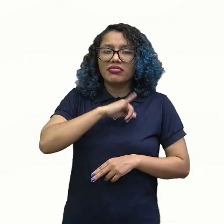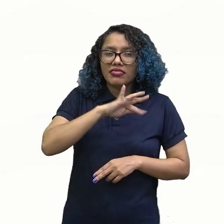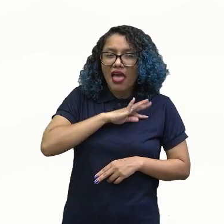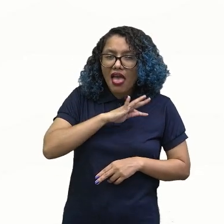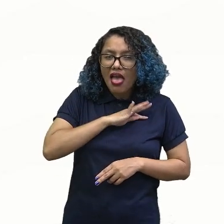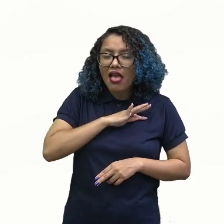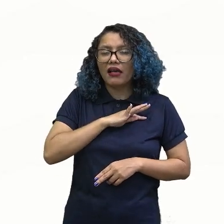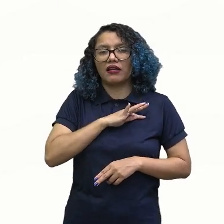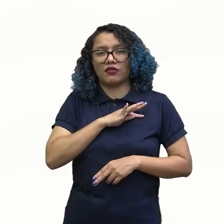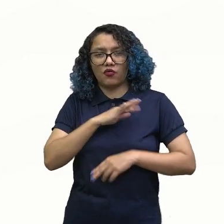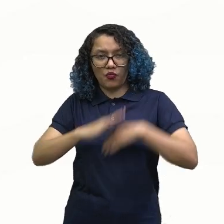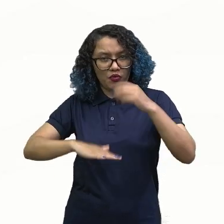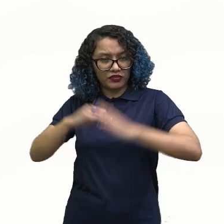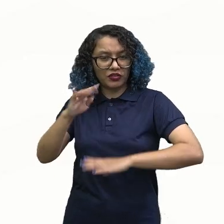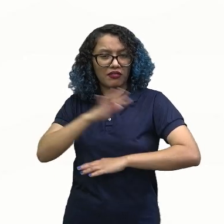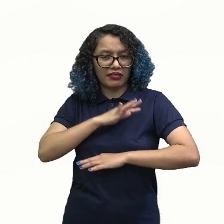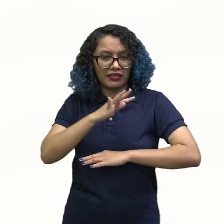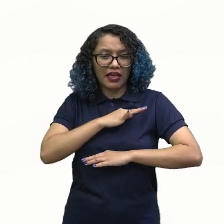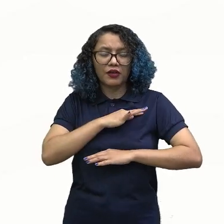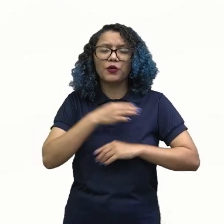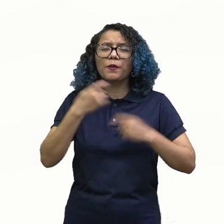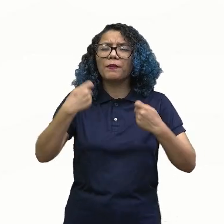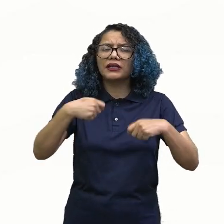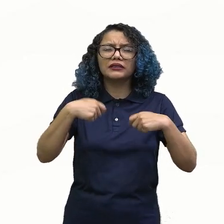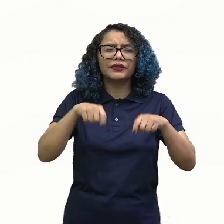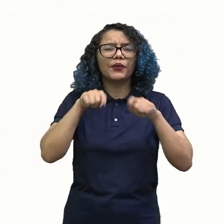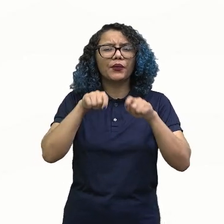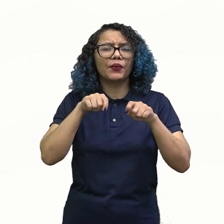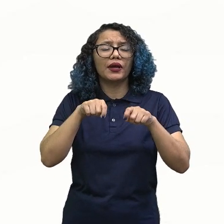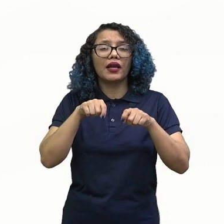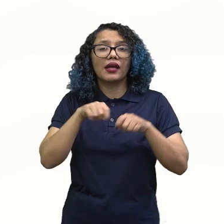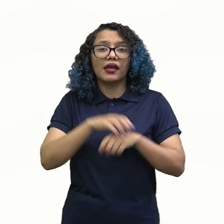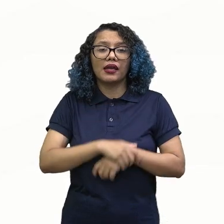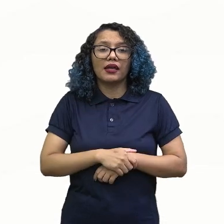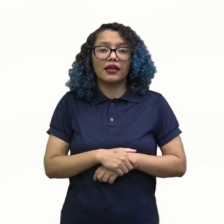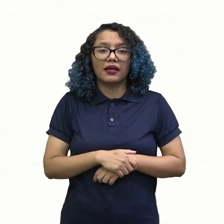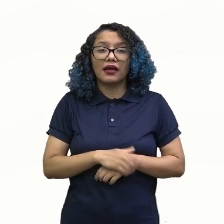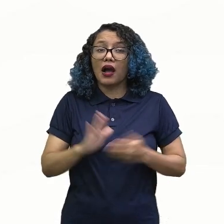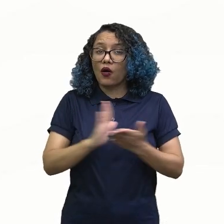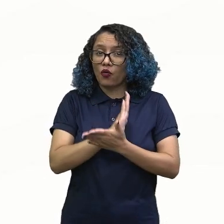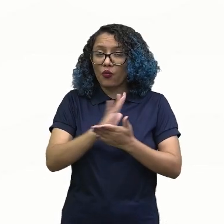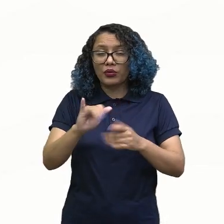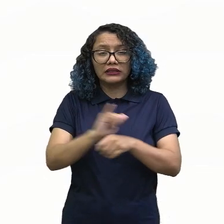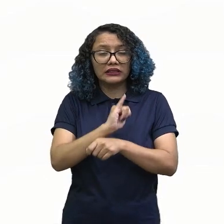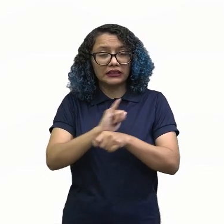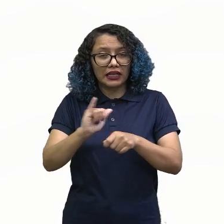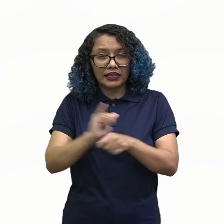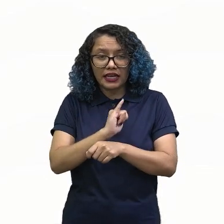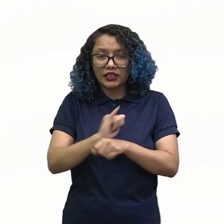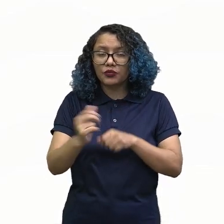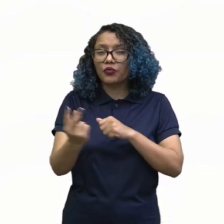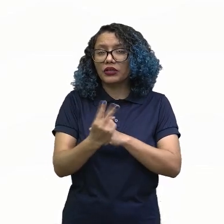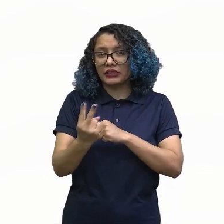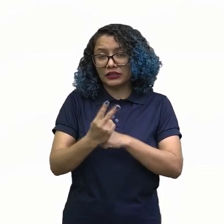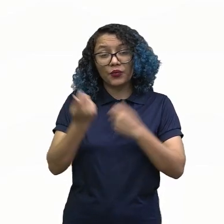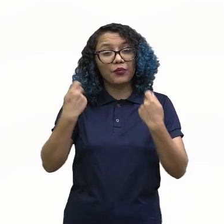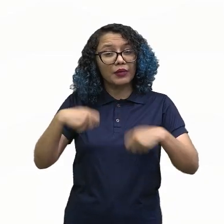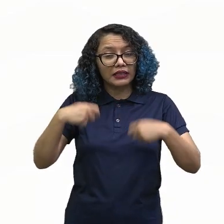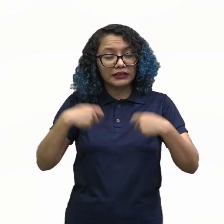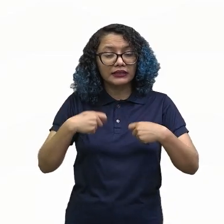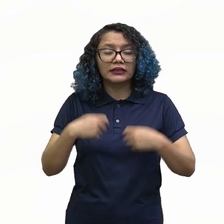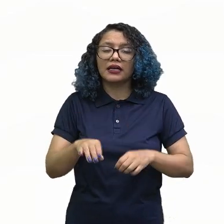estar observando que eu preciso usar medidas preventivas, tanto